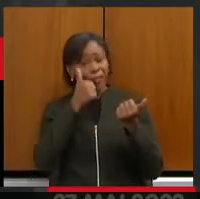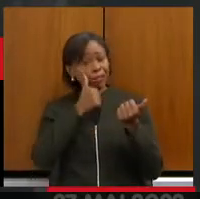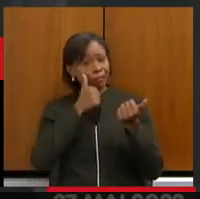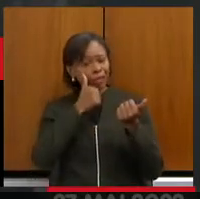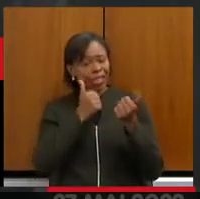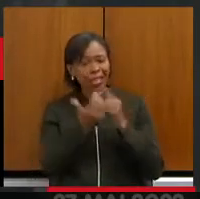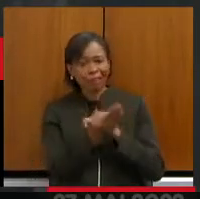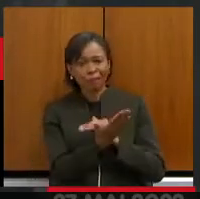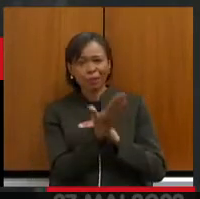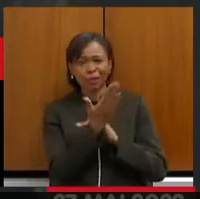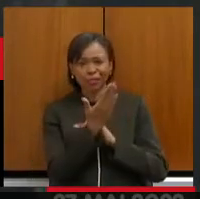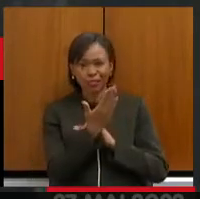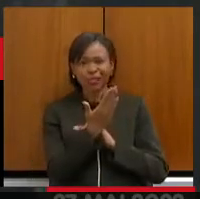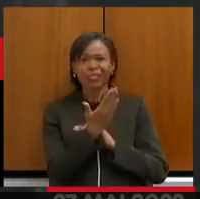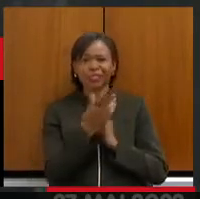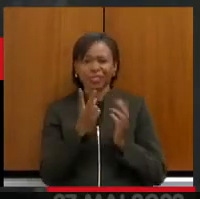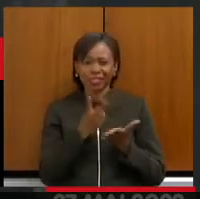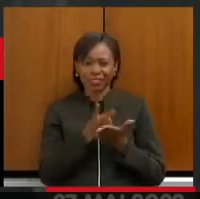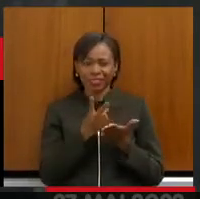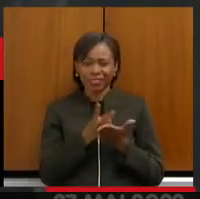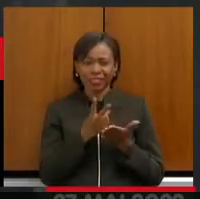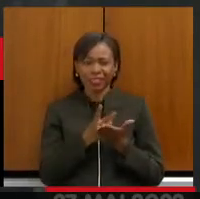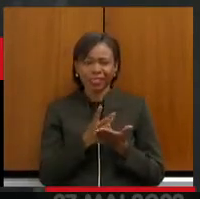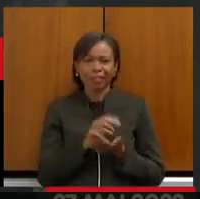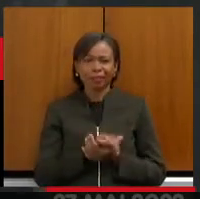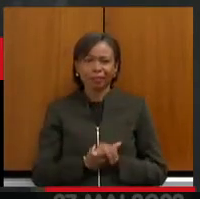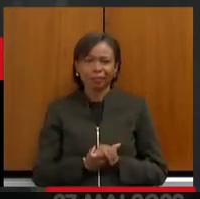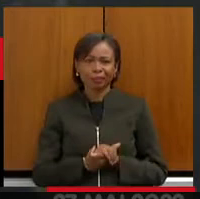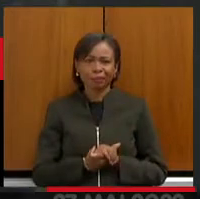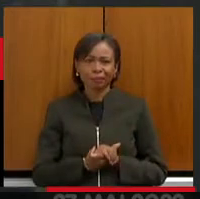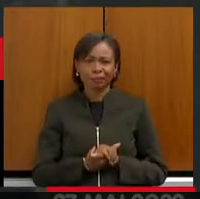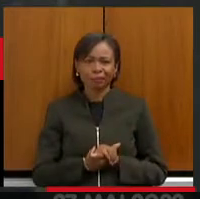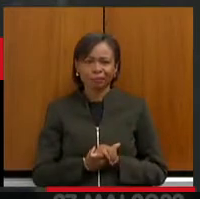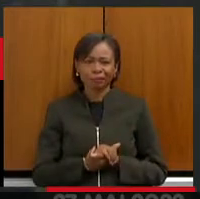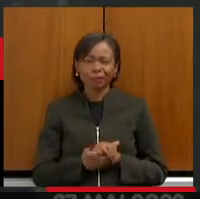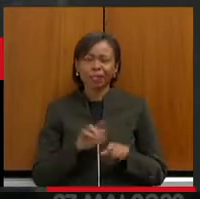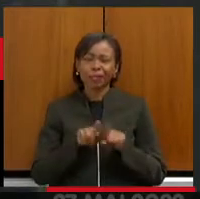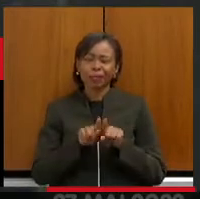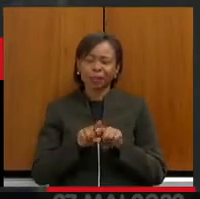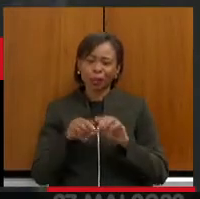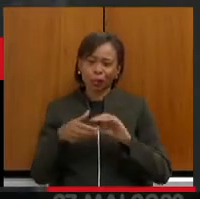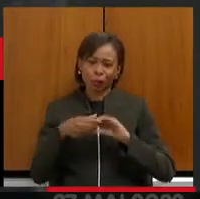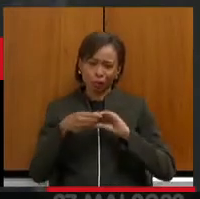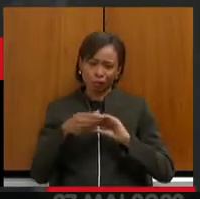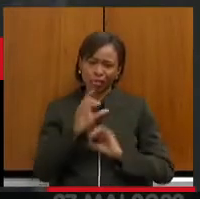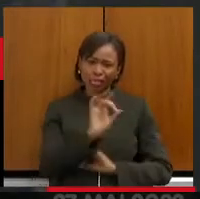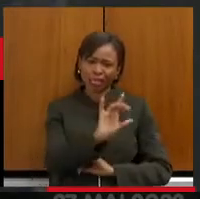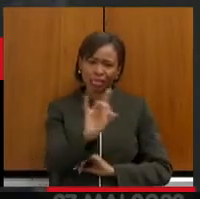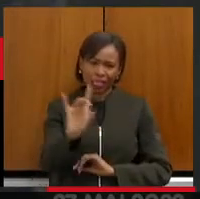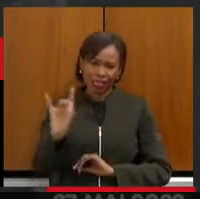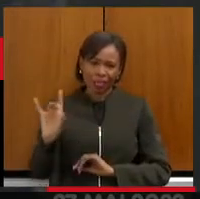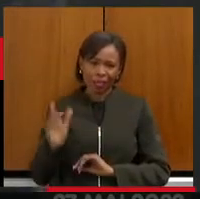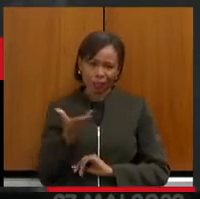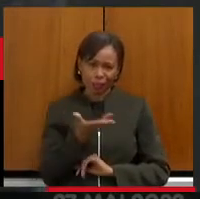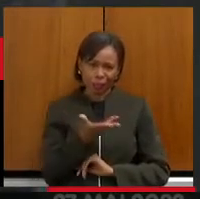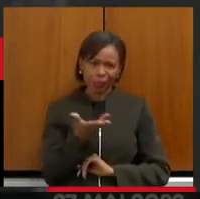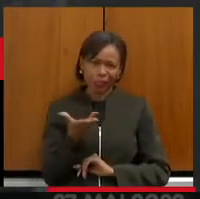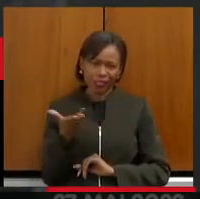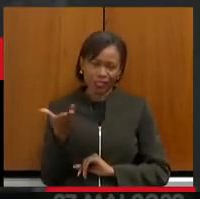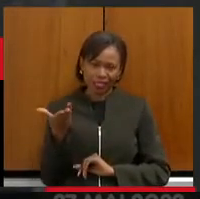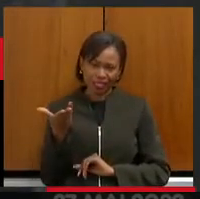acompanhem fortalecem minha caminhada na figura delas comprimento a cada uma de vocês que estão